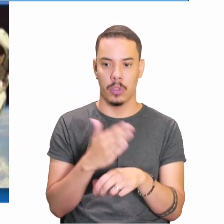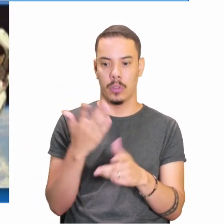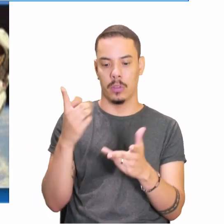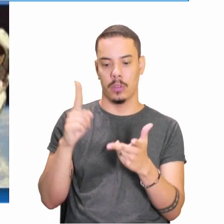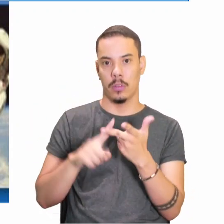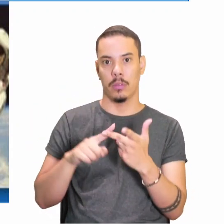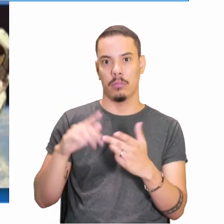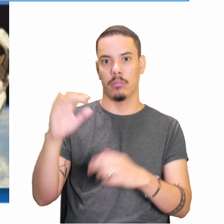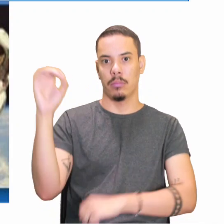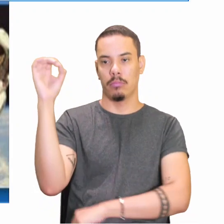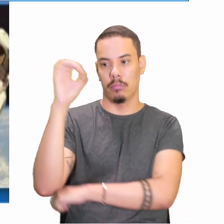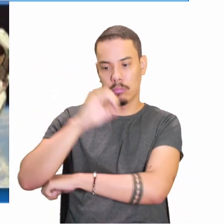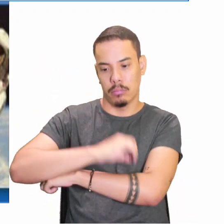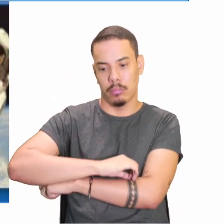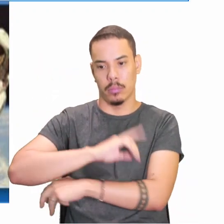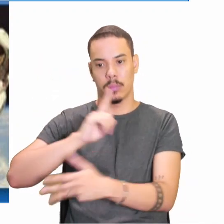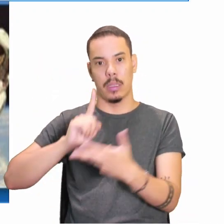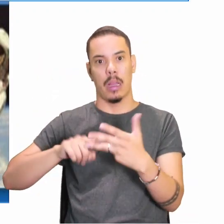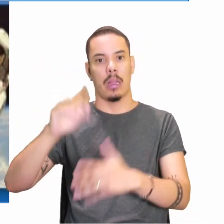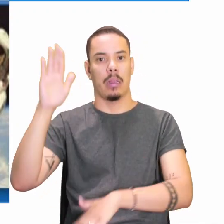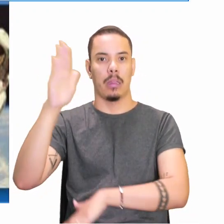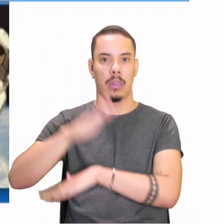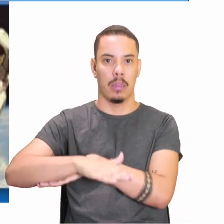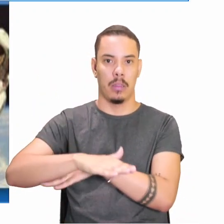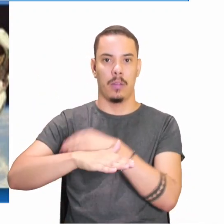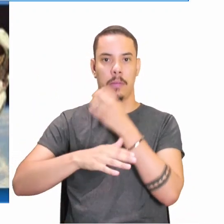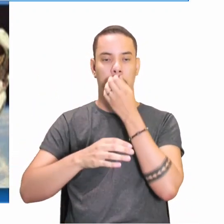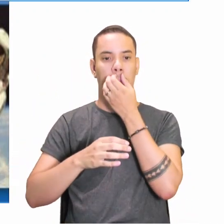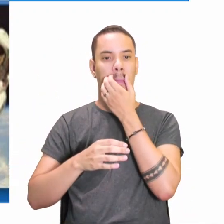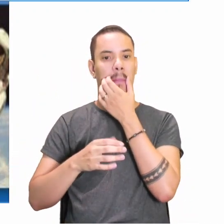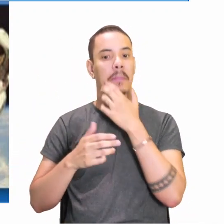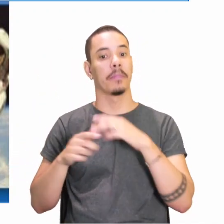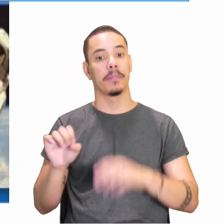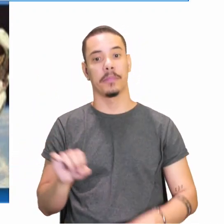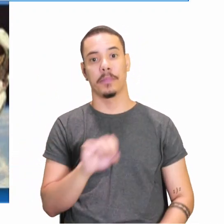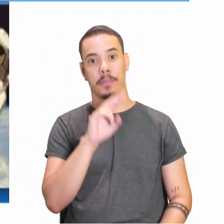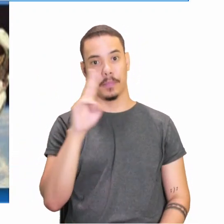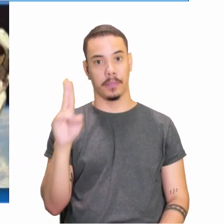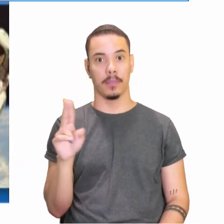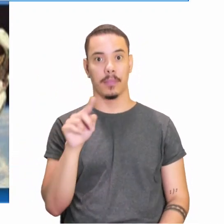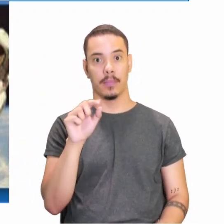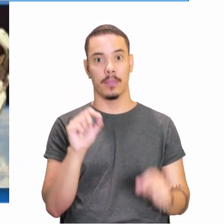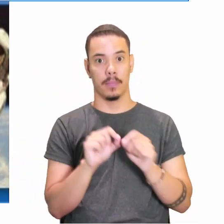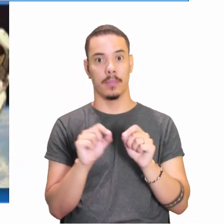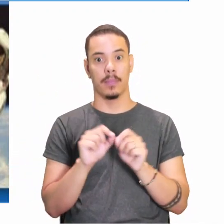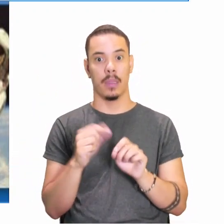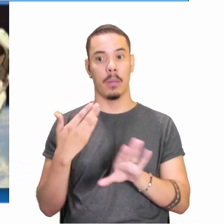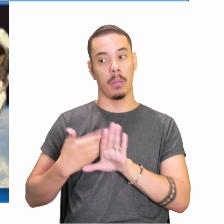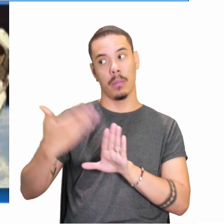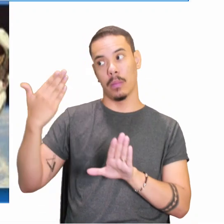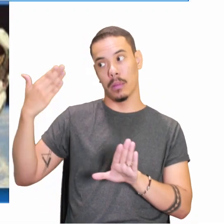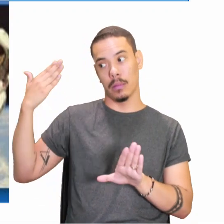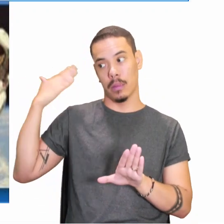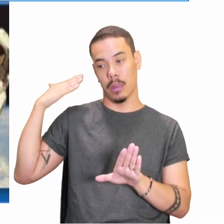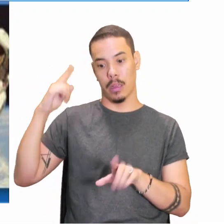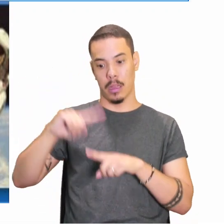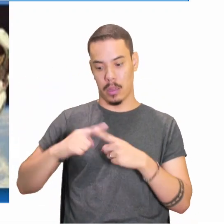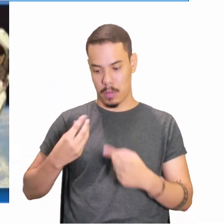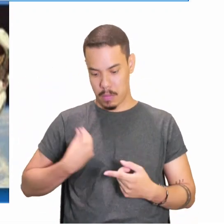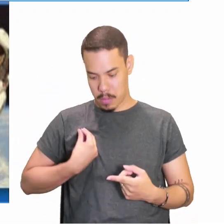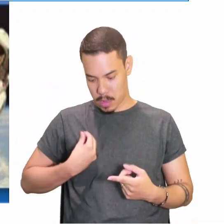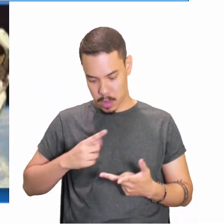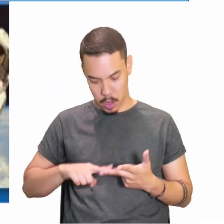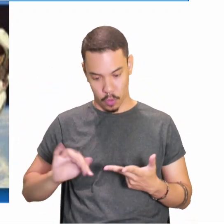entendeu? Ou à tarde. Então, essa relação. Ou você pode fazer no passado, ou no presente, ou